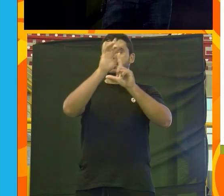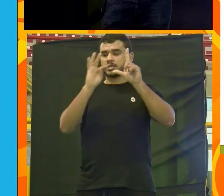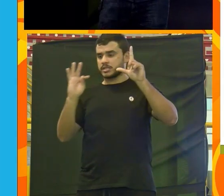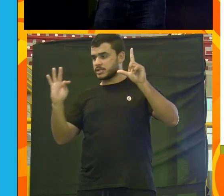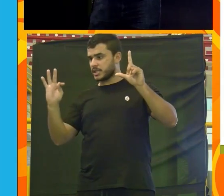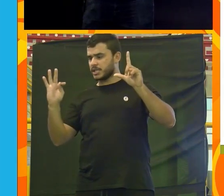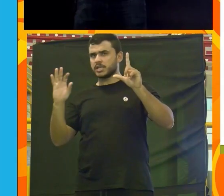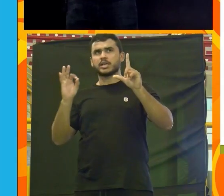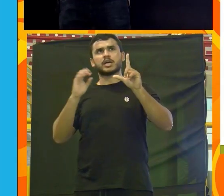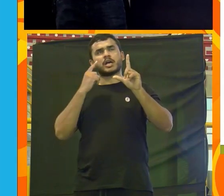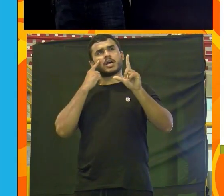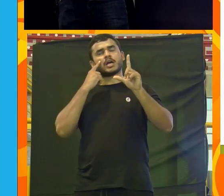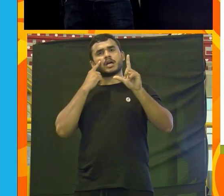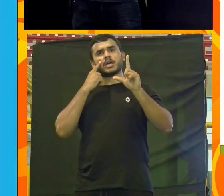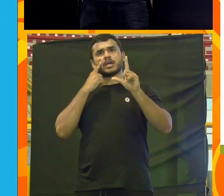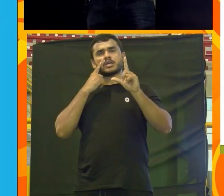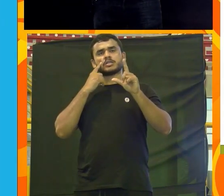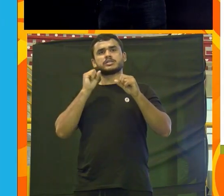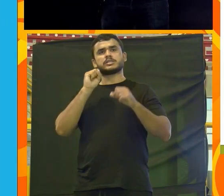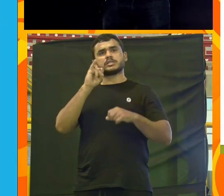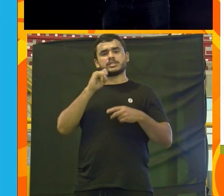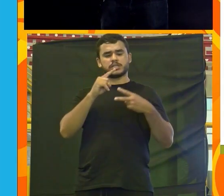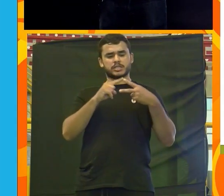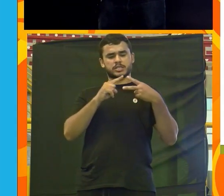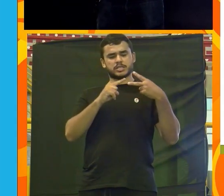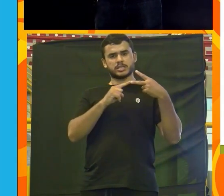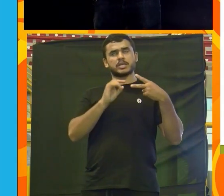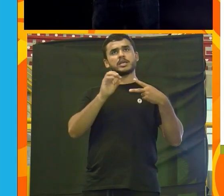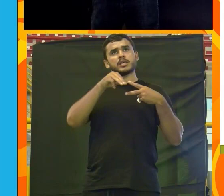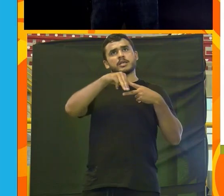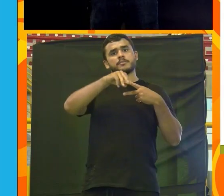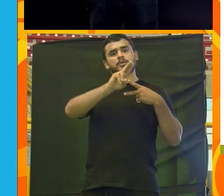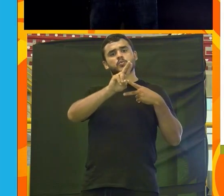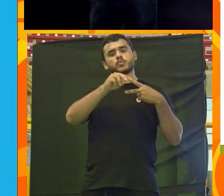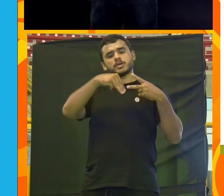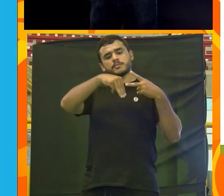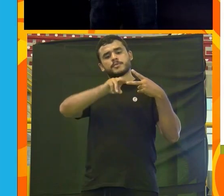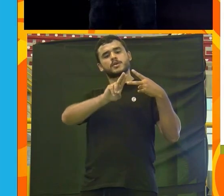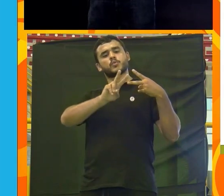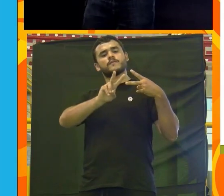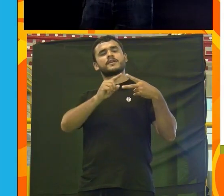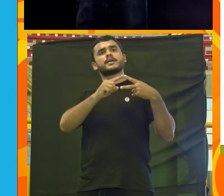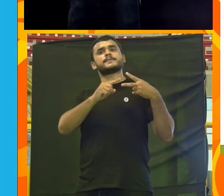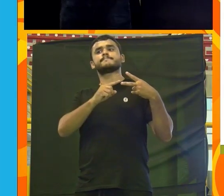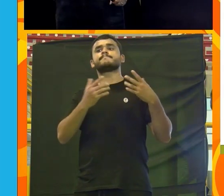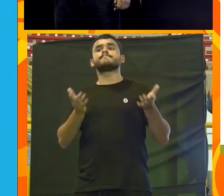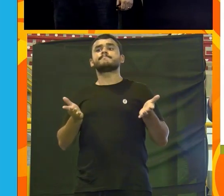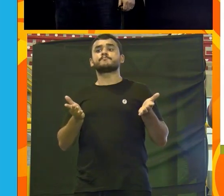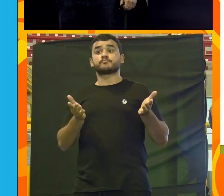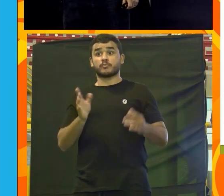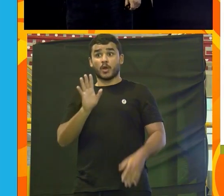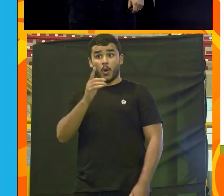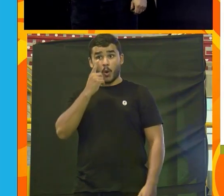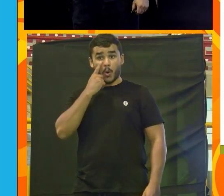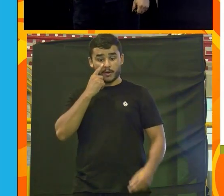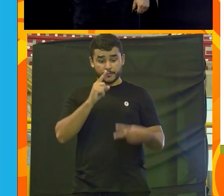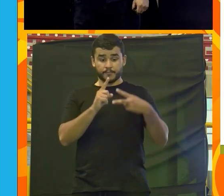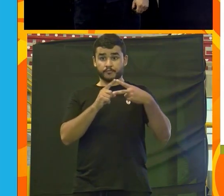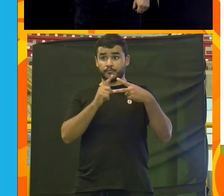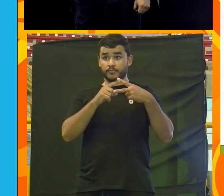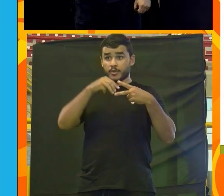tempo no MU e no MUV? Relembra aqui comigo. No